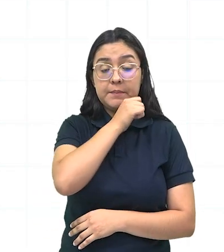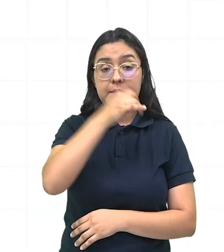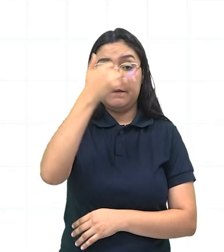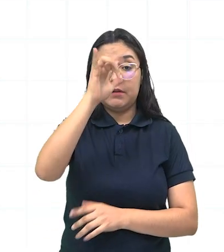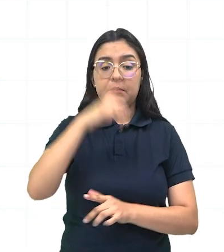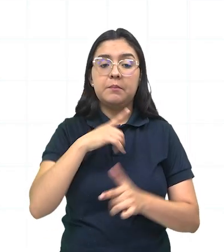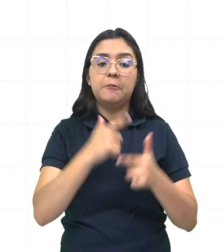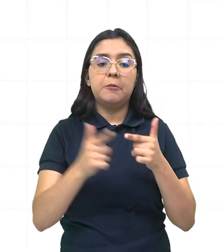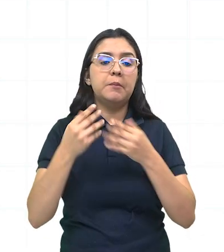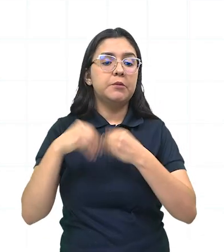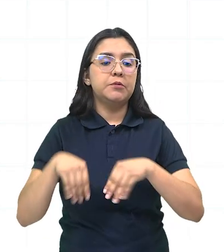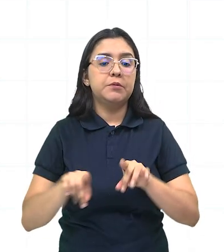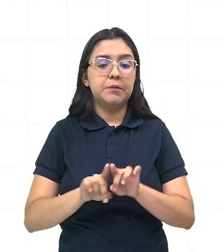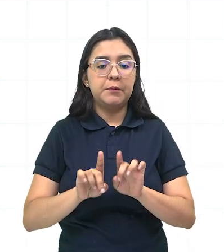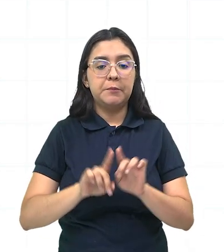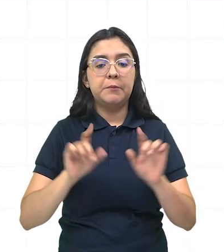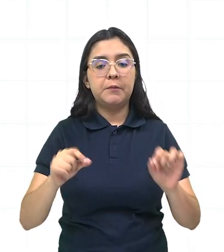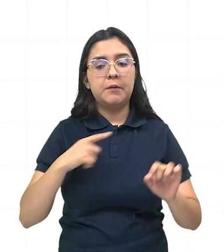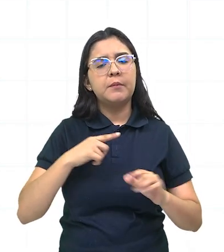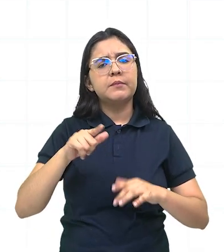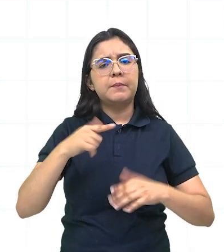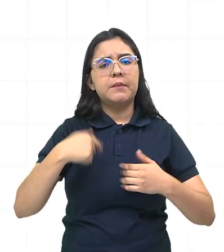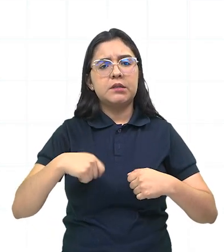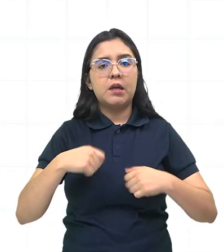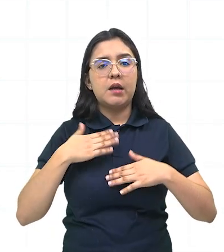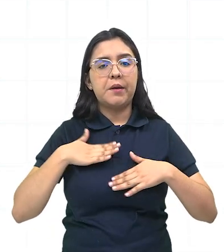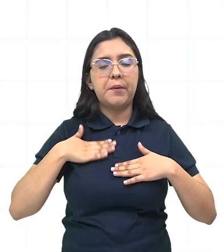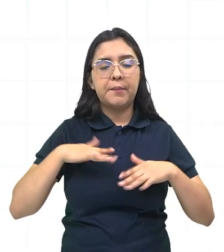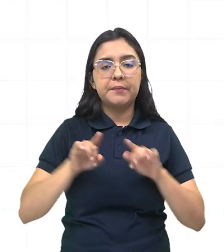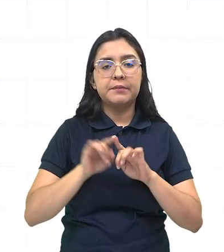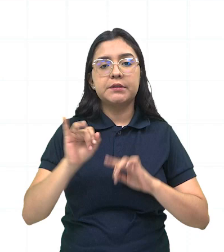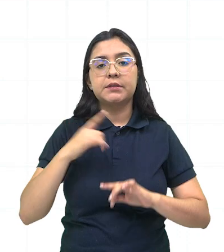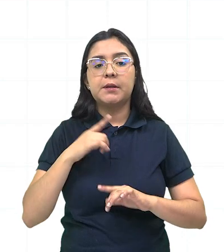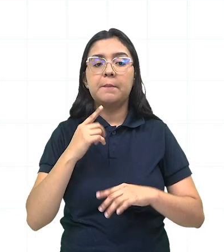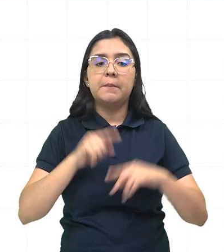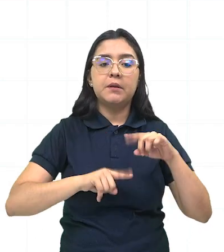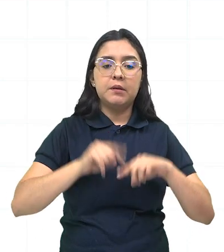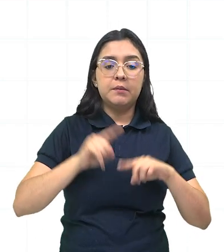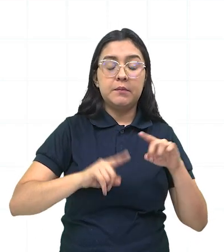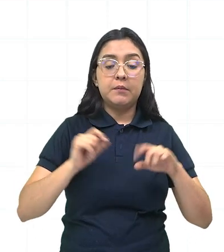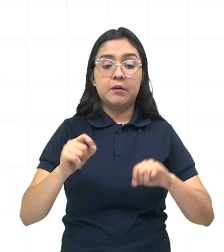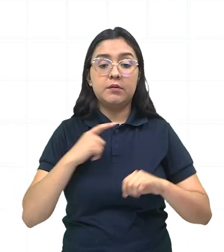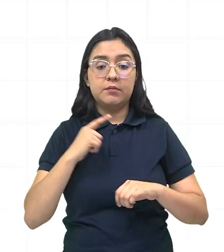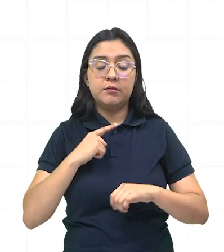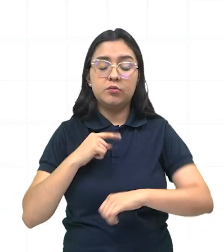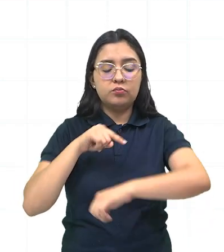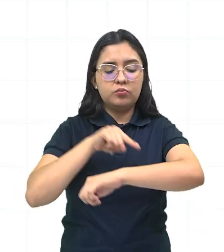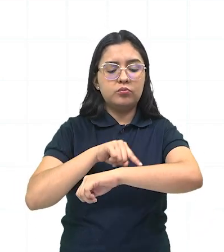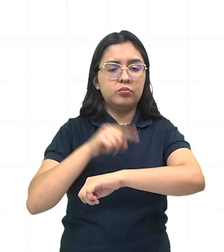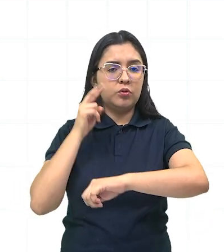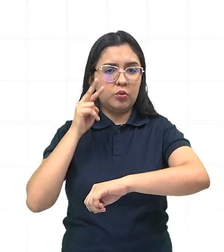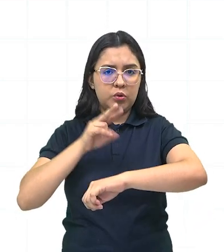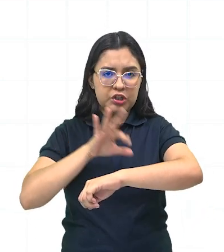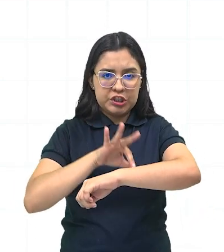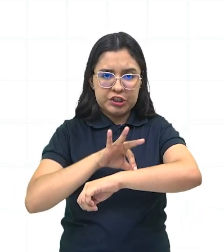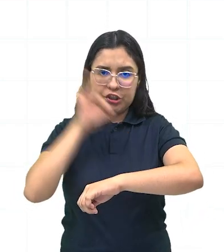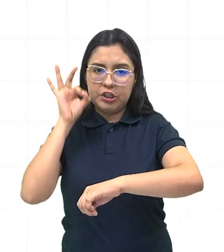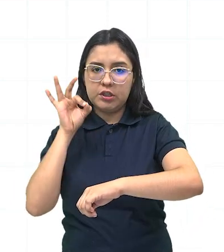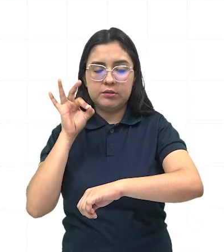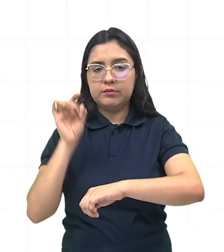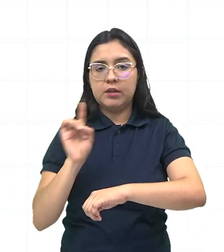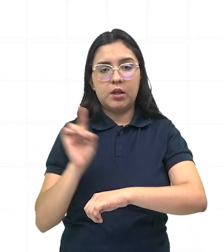evitar complicações. Mantenha calma. Se houver objetos estranhos no local da hemorragia, não